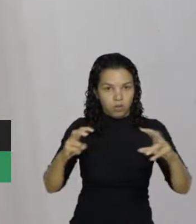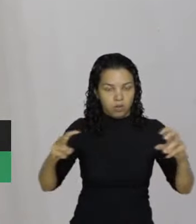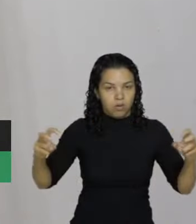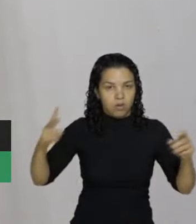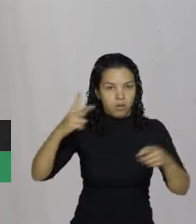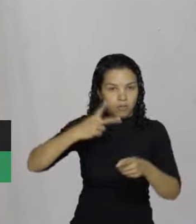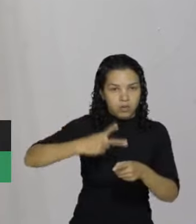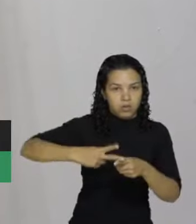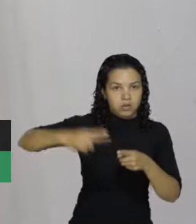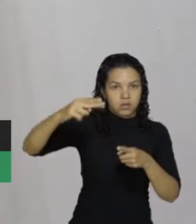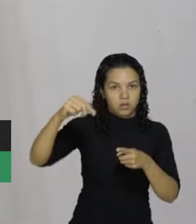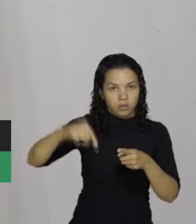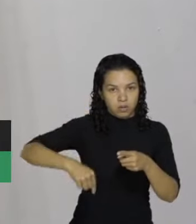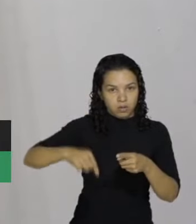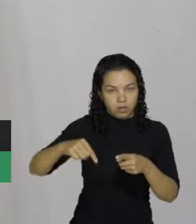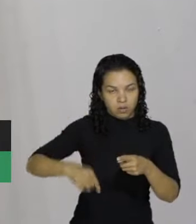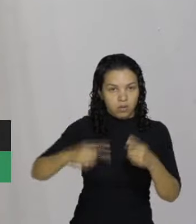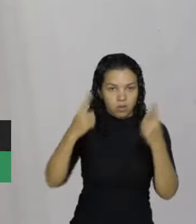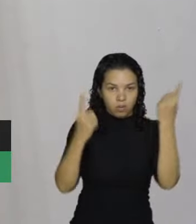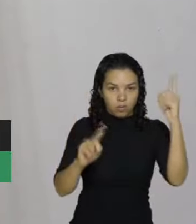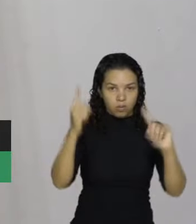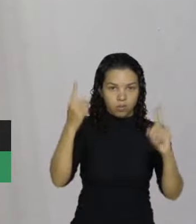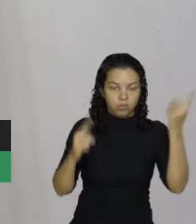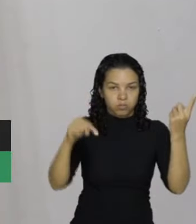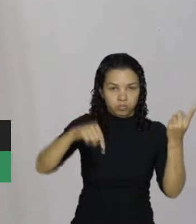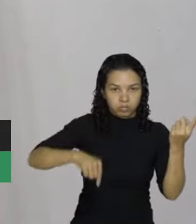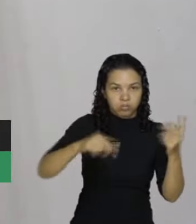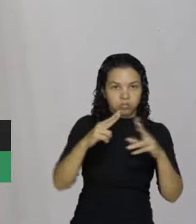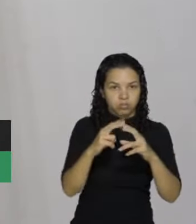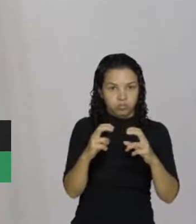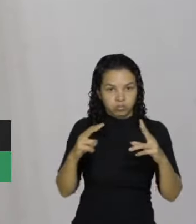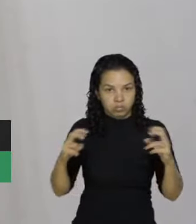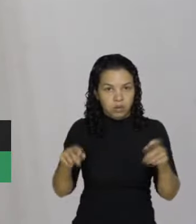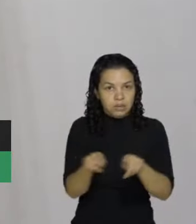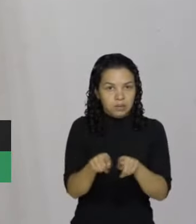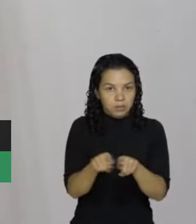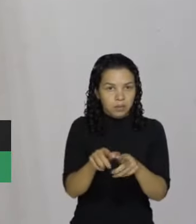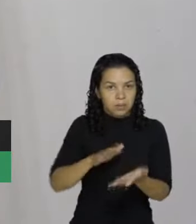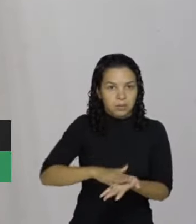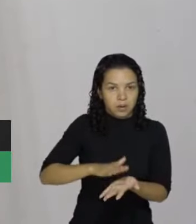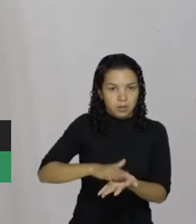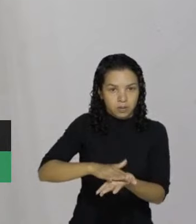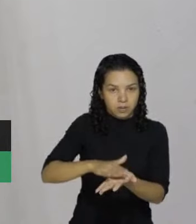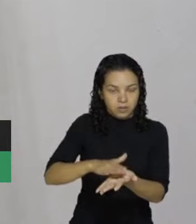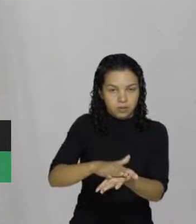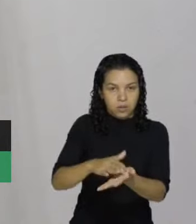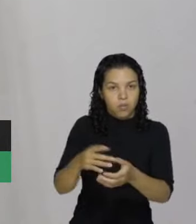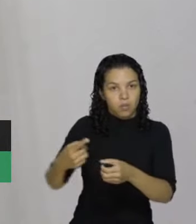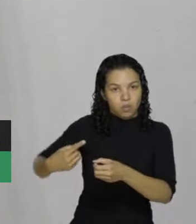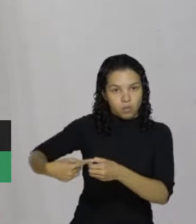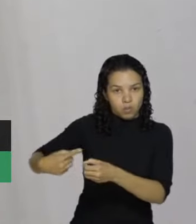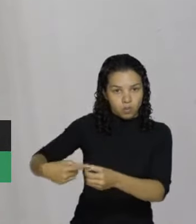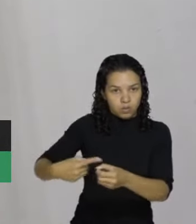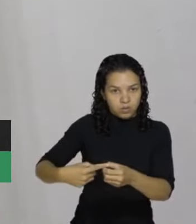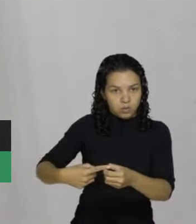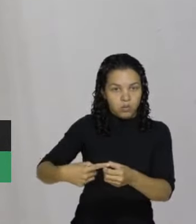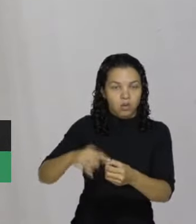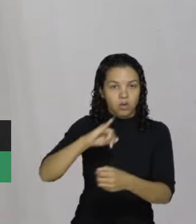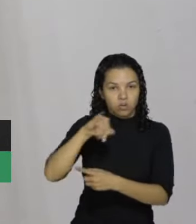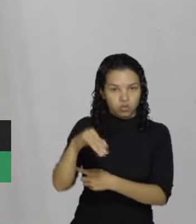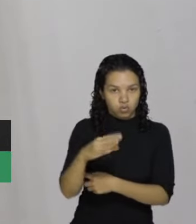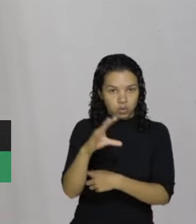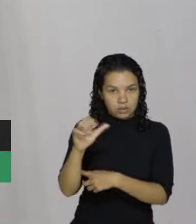do Carnaval de Florianópolis. Quero também parabenizar aos municípios de Joaçaba e